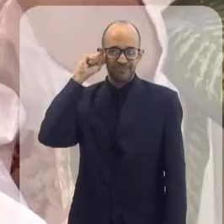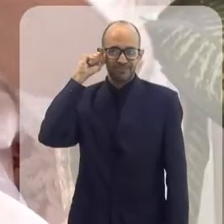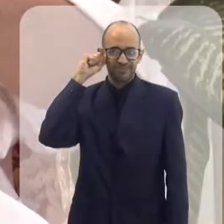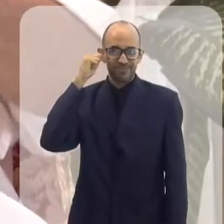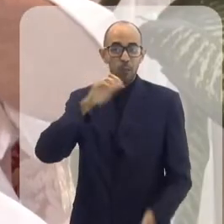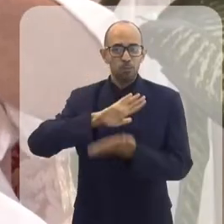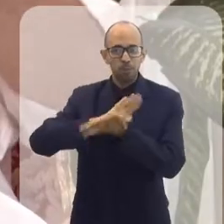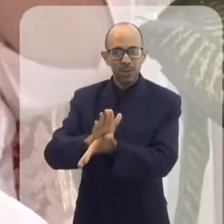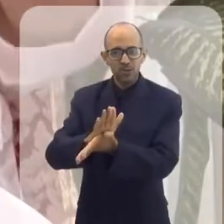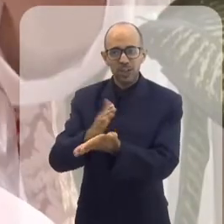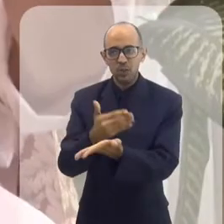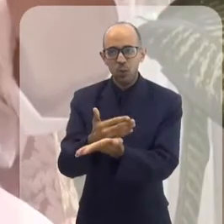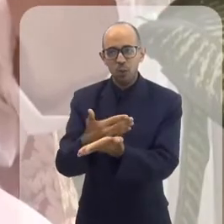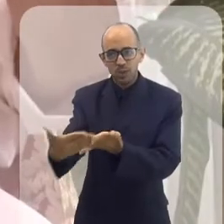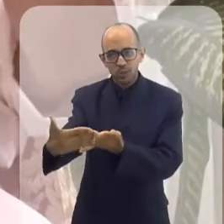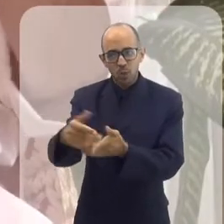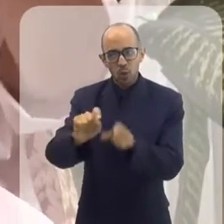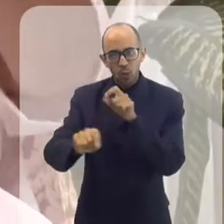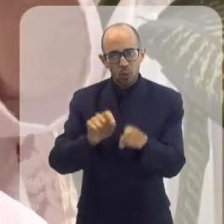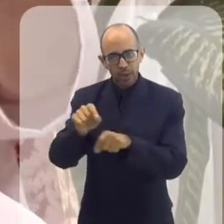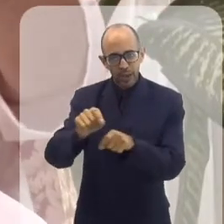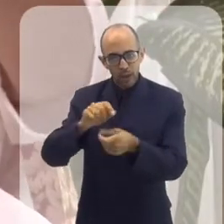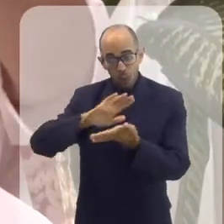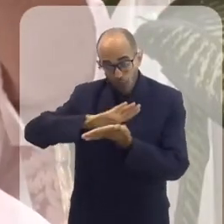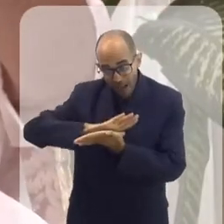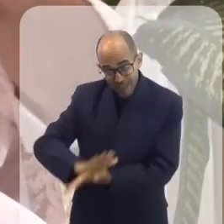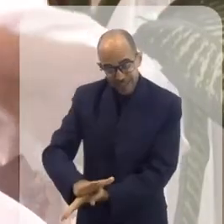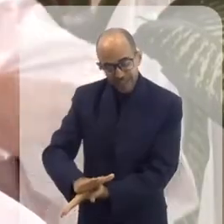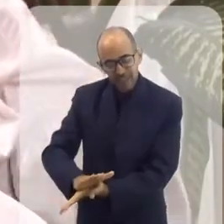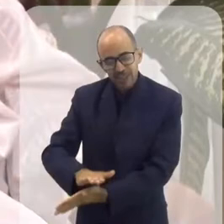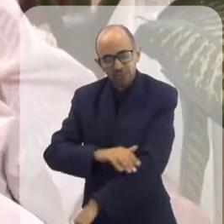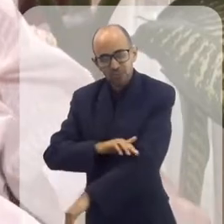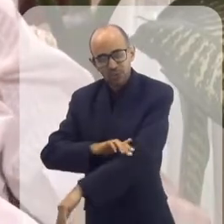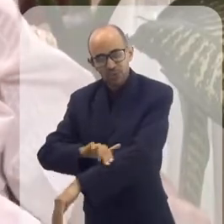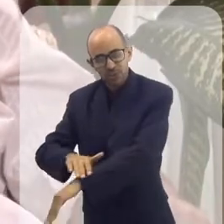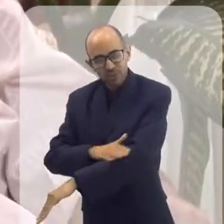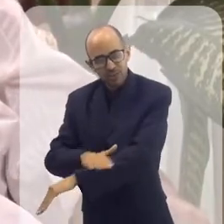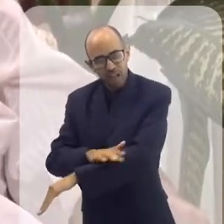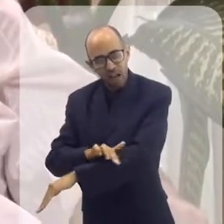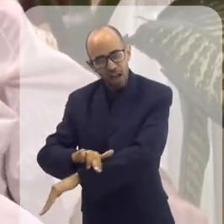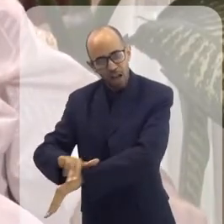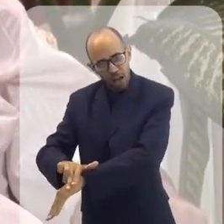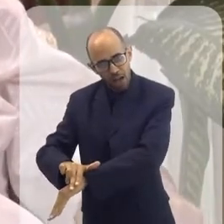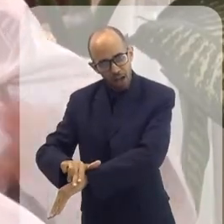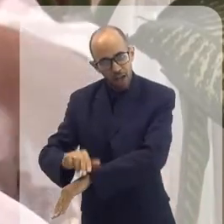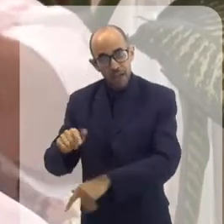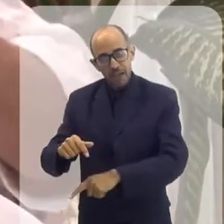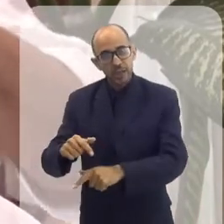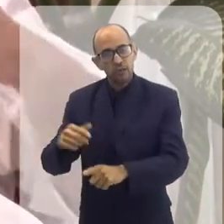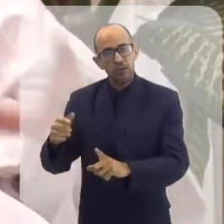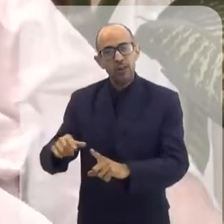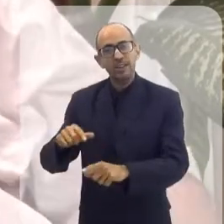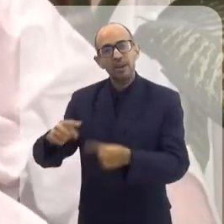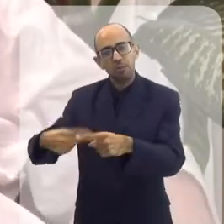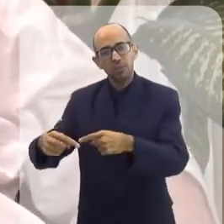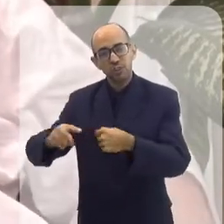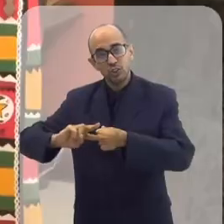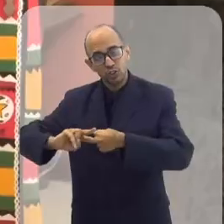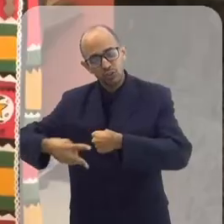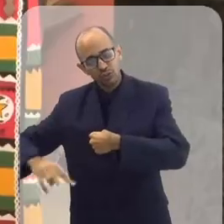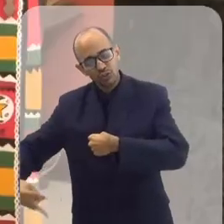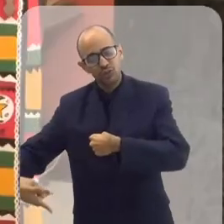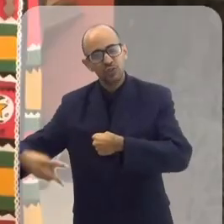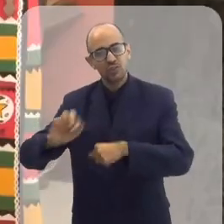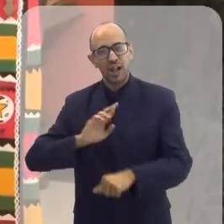o preconceito começou no racismo que reverberou numa religiosidade e isso é um exemplo clássico